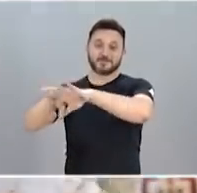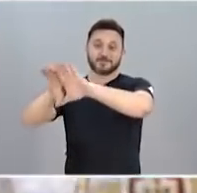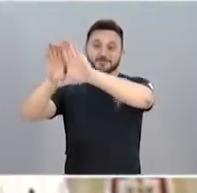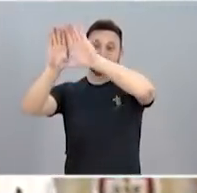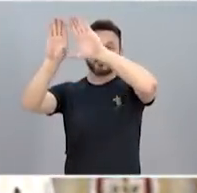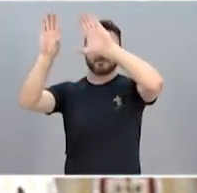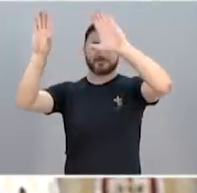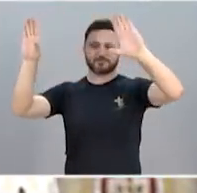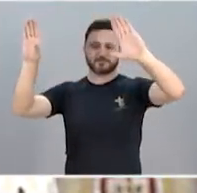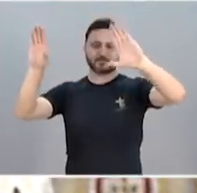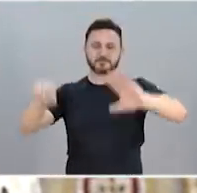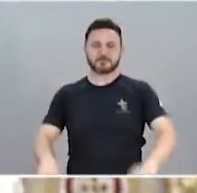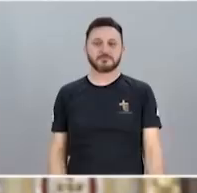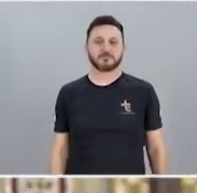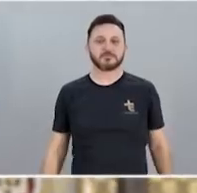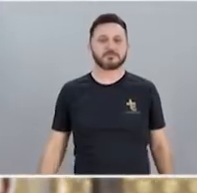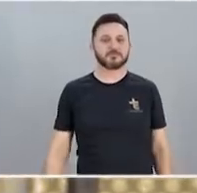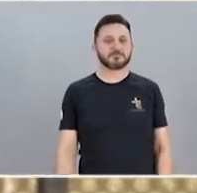Pai do